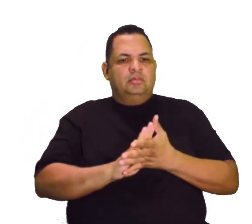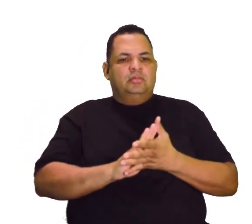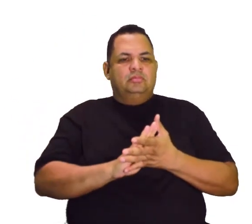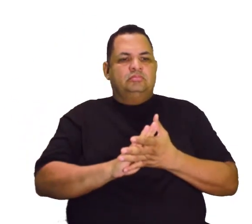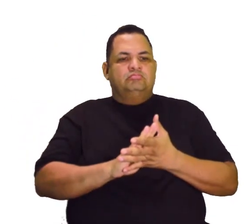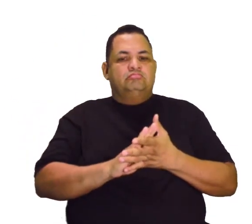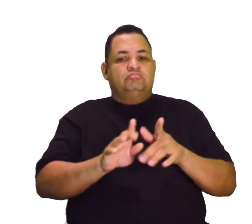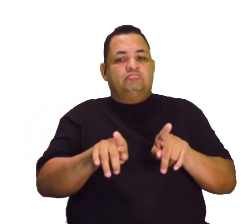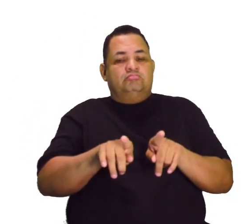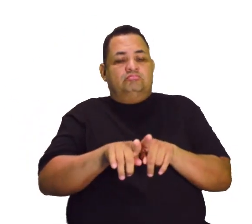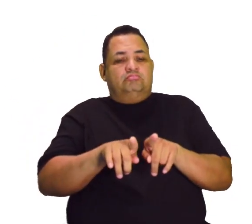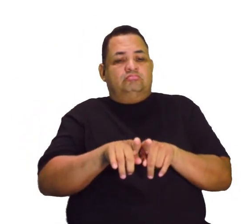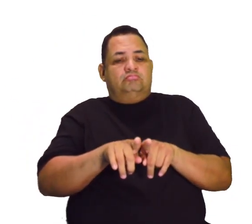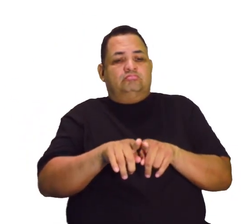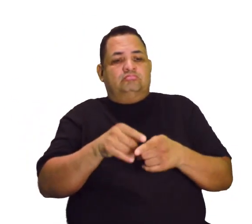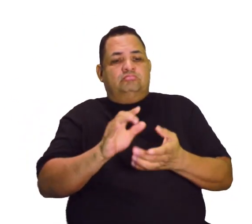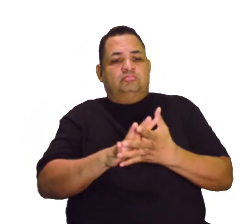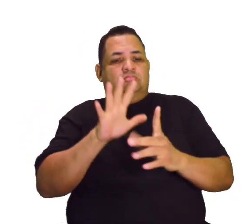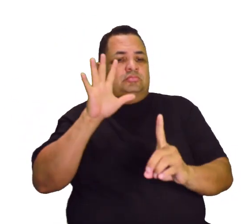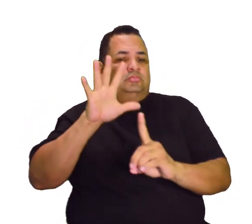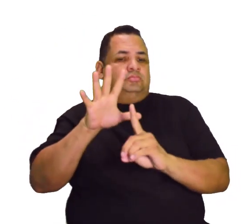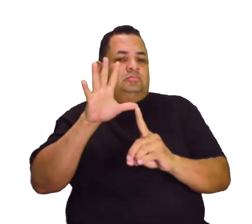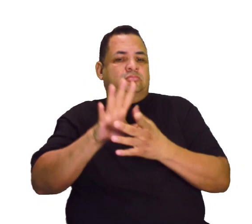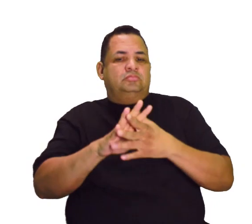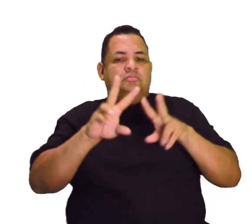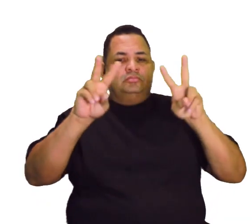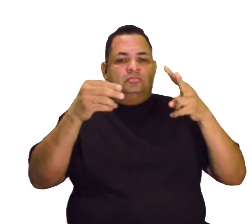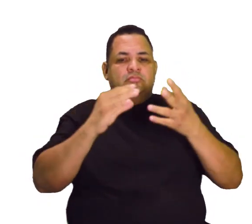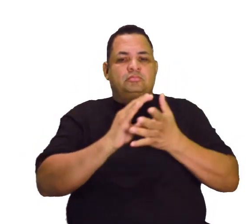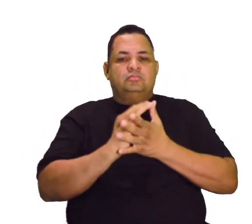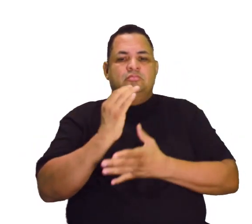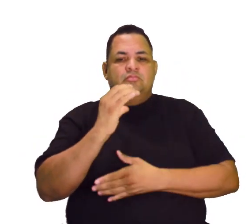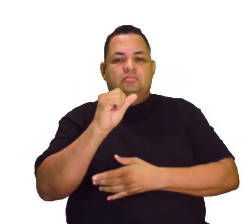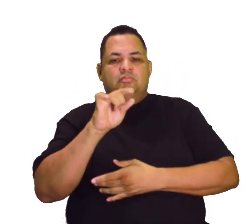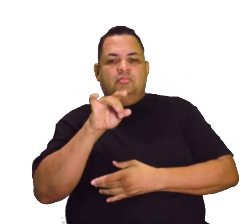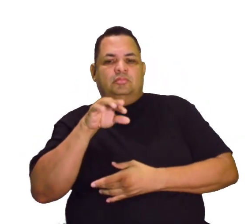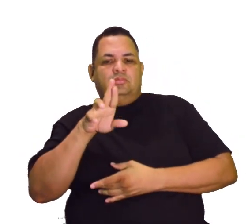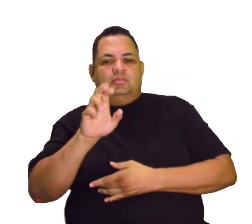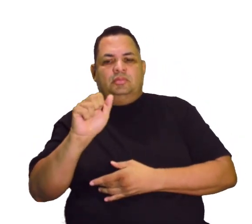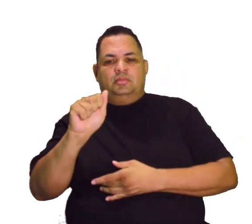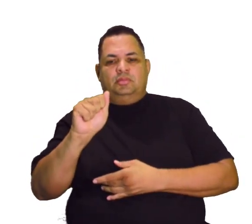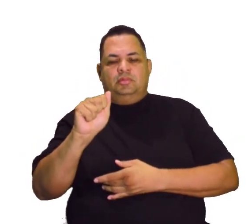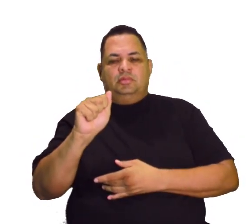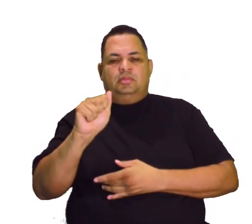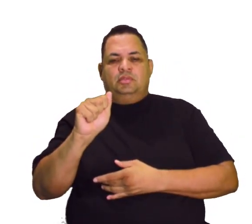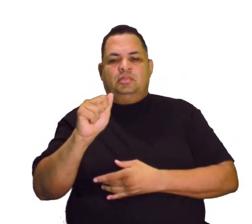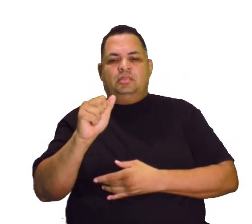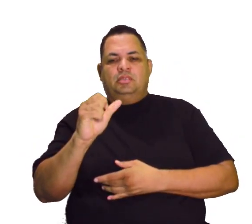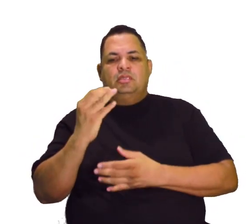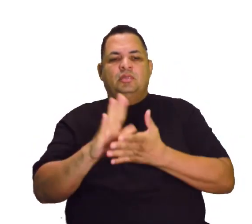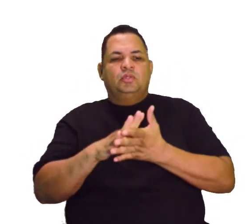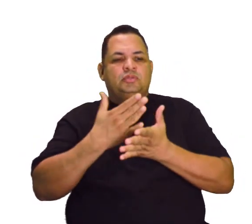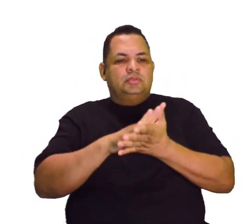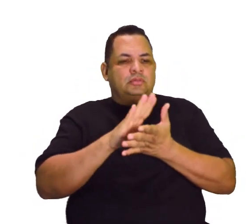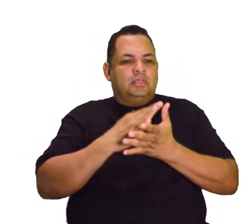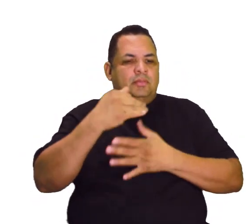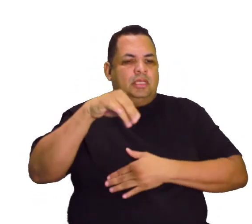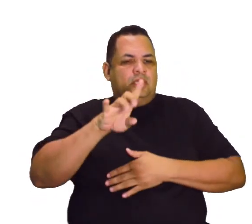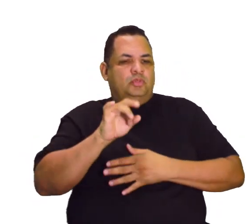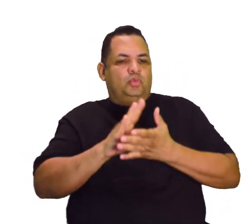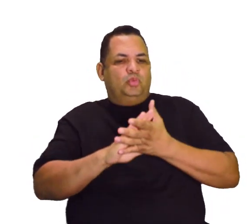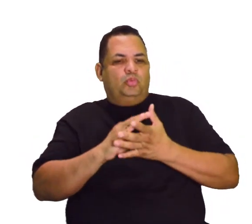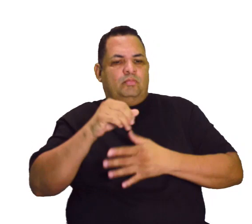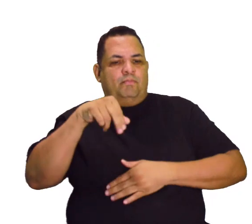e entre os estilos influenciados, quais são? muito conhecido, a catira,